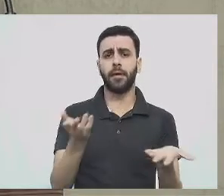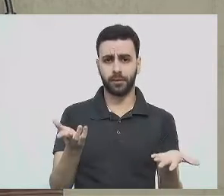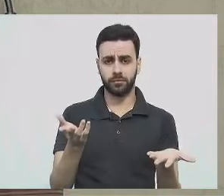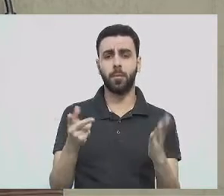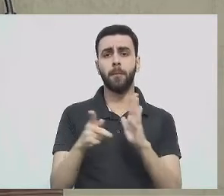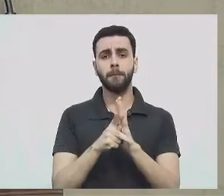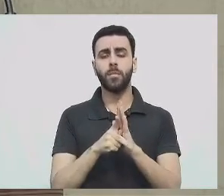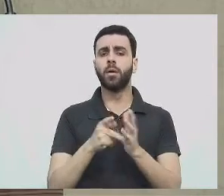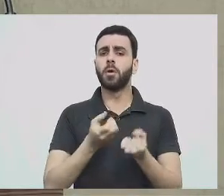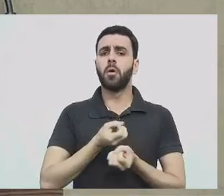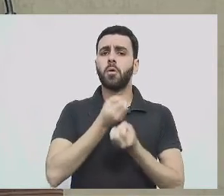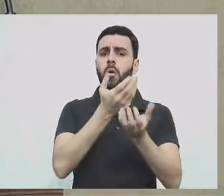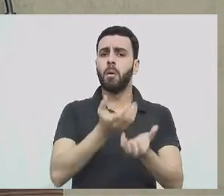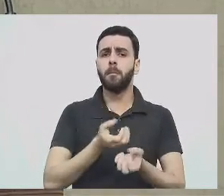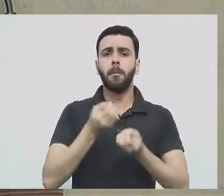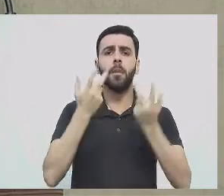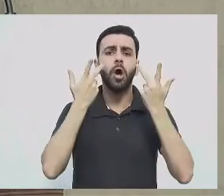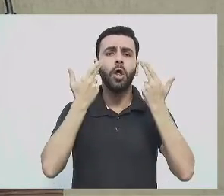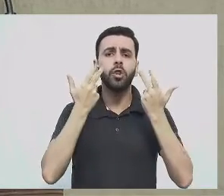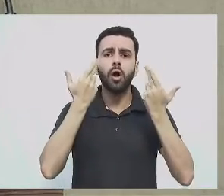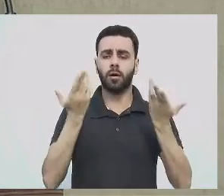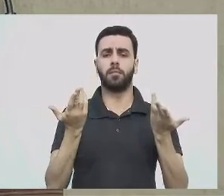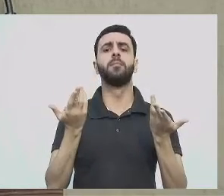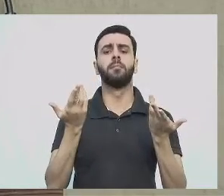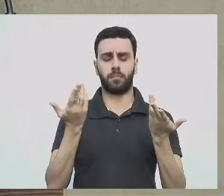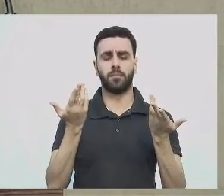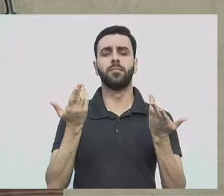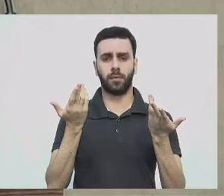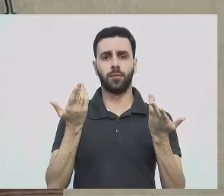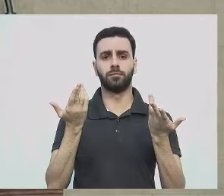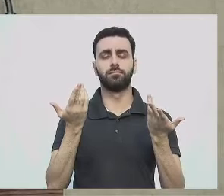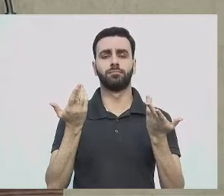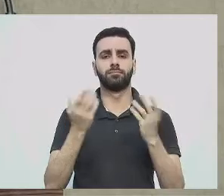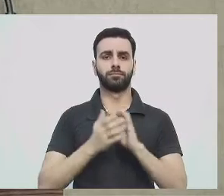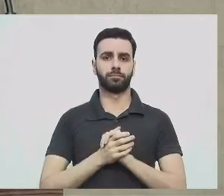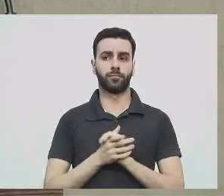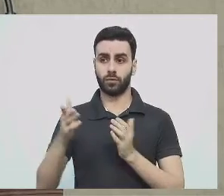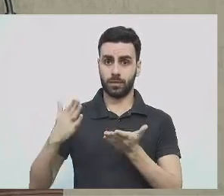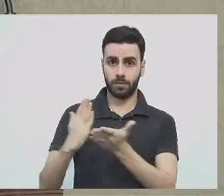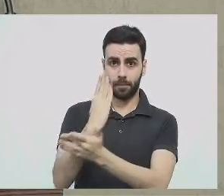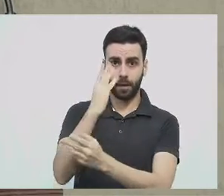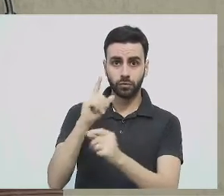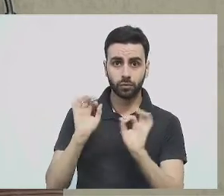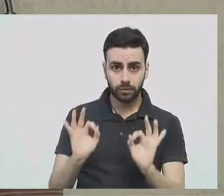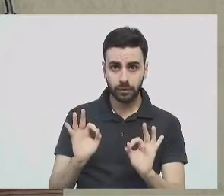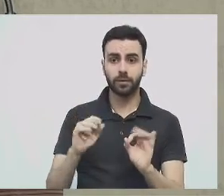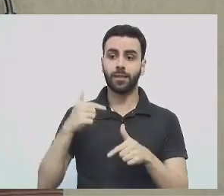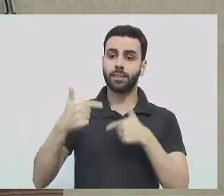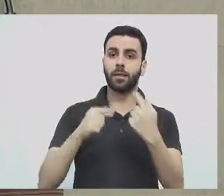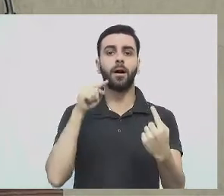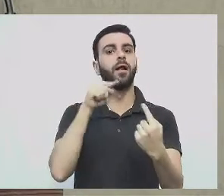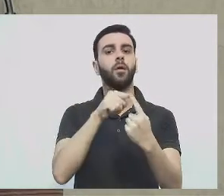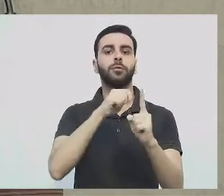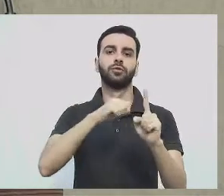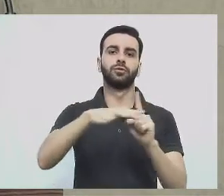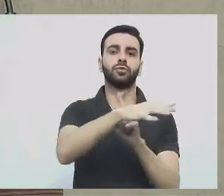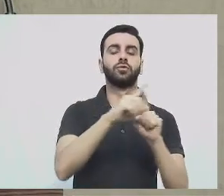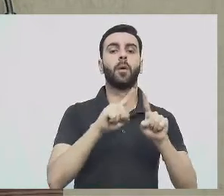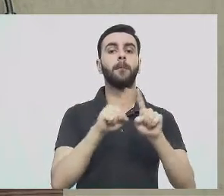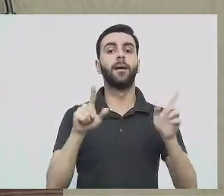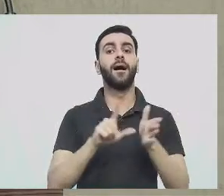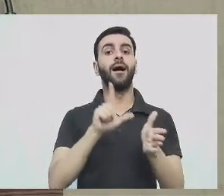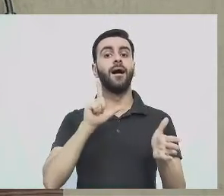vai falar da mesma forma que vocês falaram quando chegaram eleitos. Nós vamos trabalhar para o povo. Mas